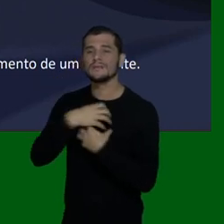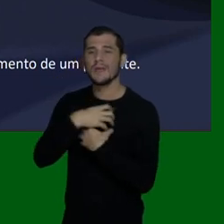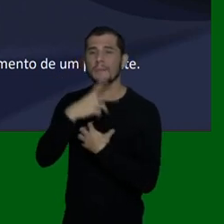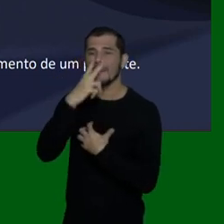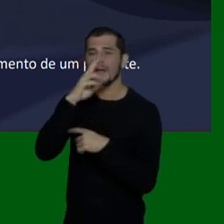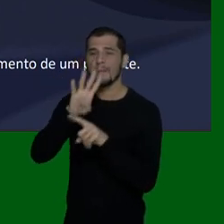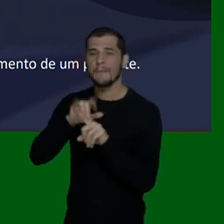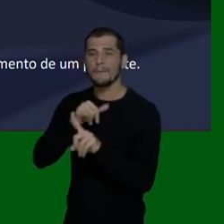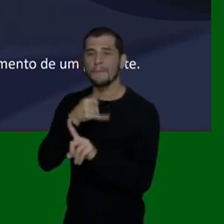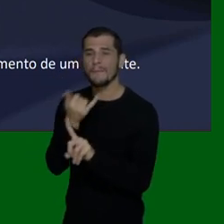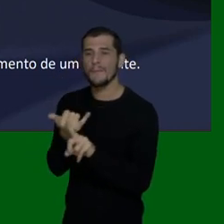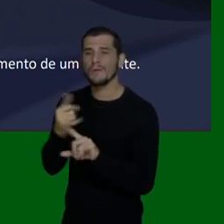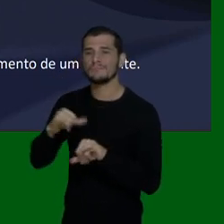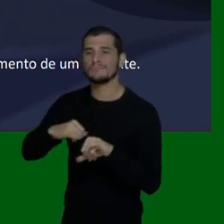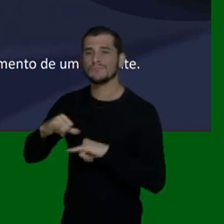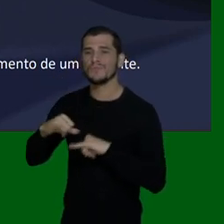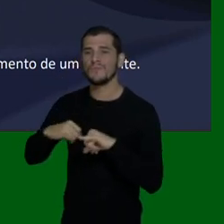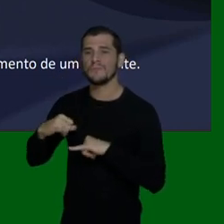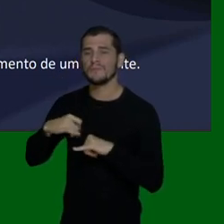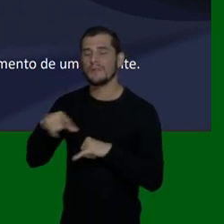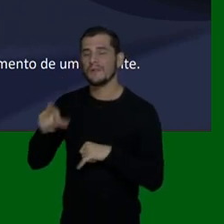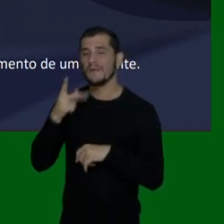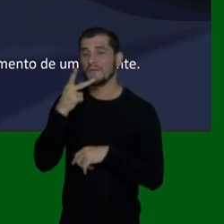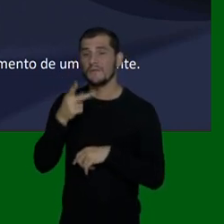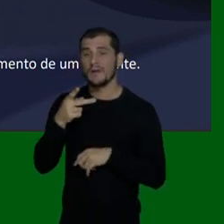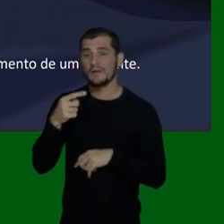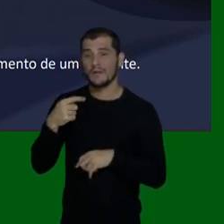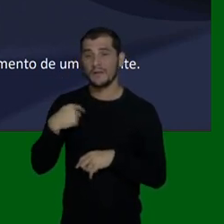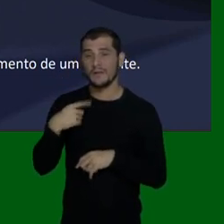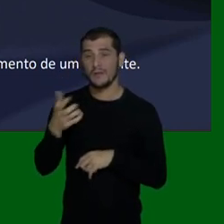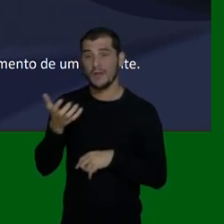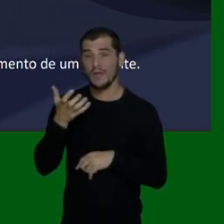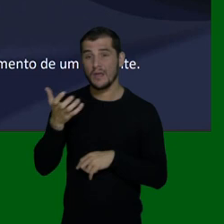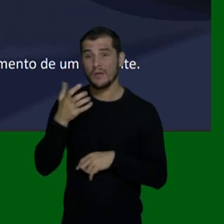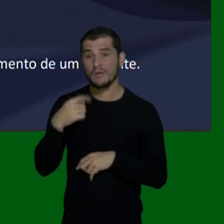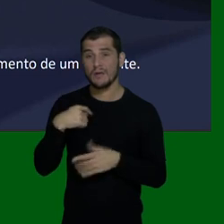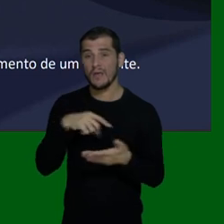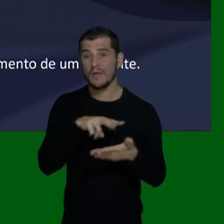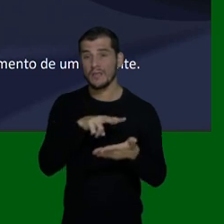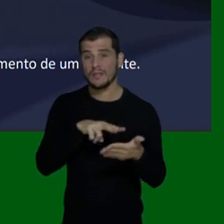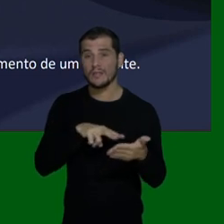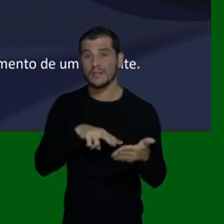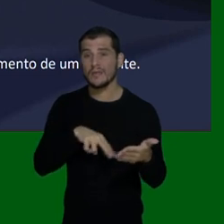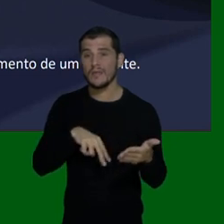soluço ele só disse assim eu quero ler